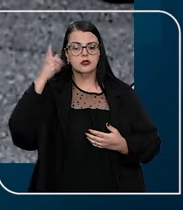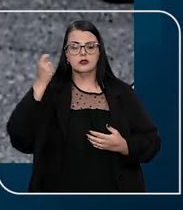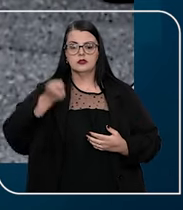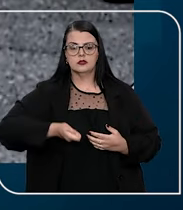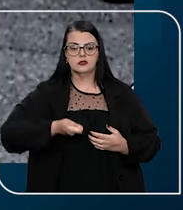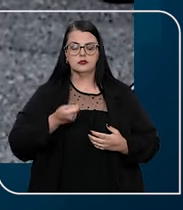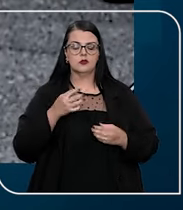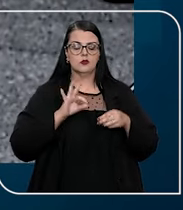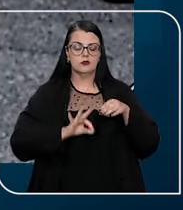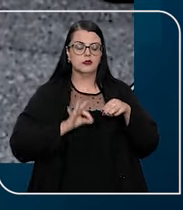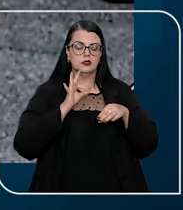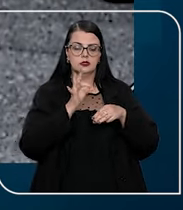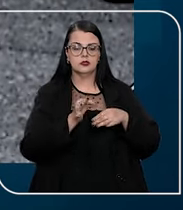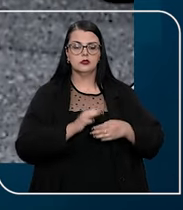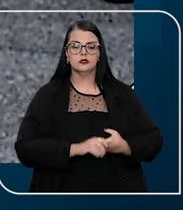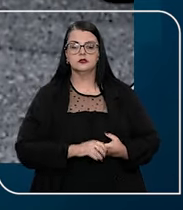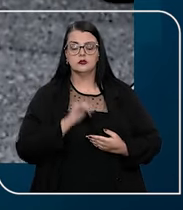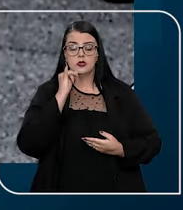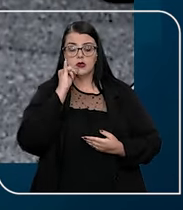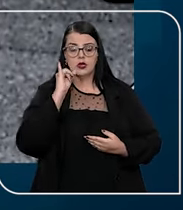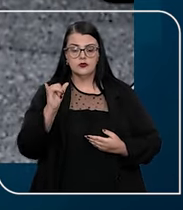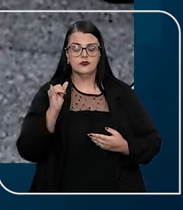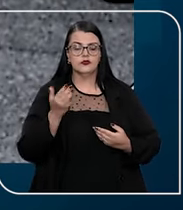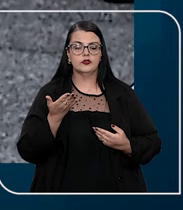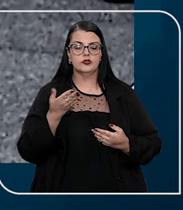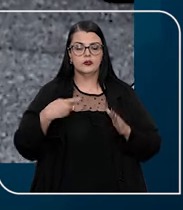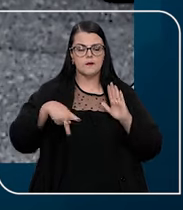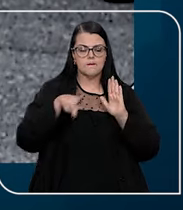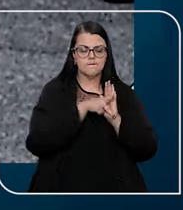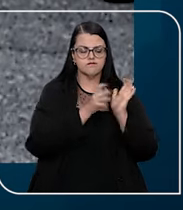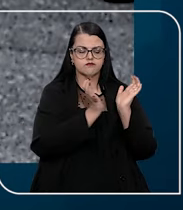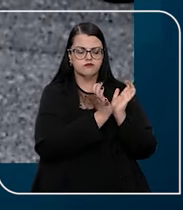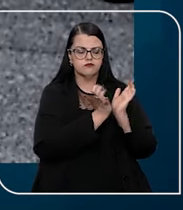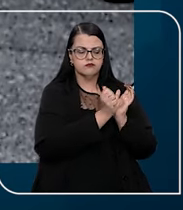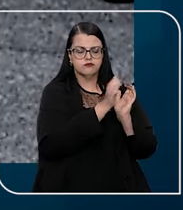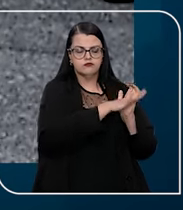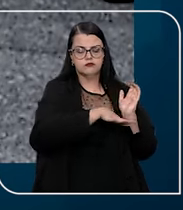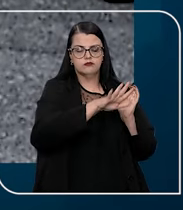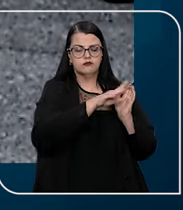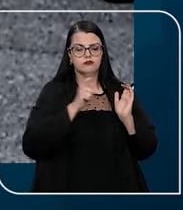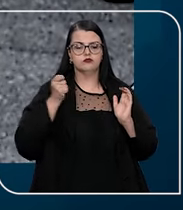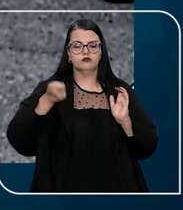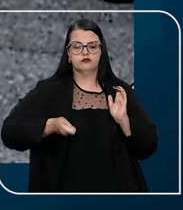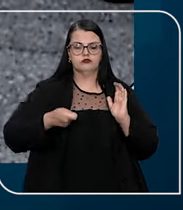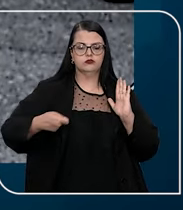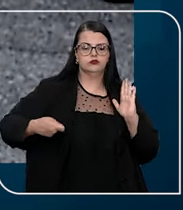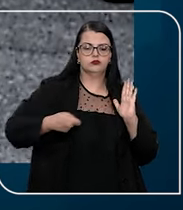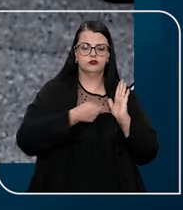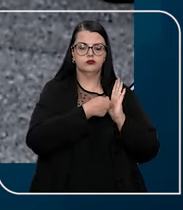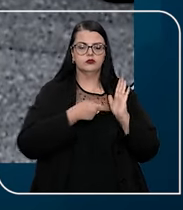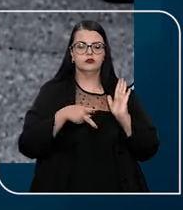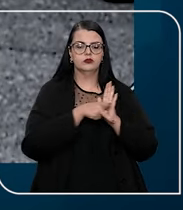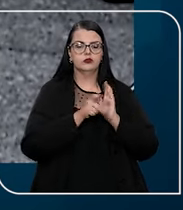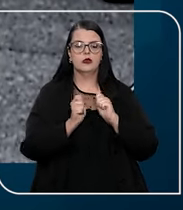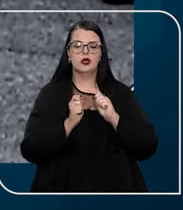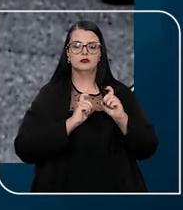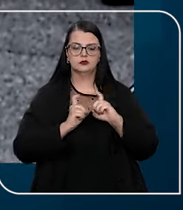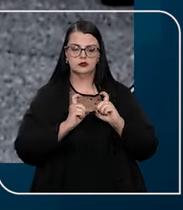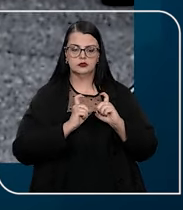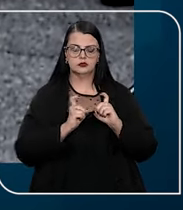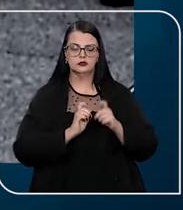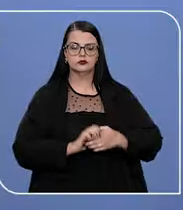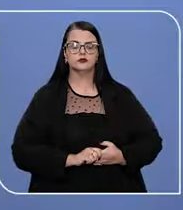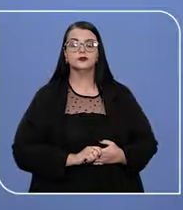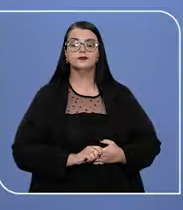decisão o ministro determinou a remessa dos Autos ao Juizado Especial Criminal competente para eventual aplicação de sanção